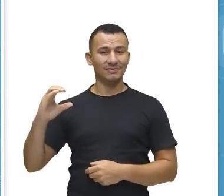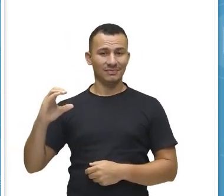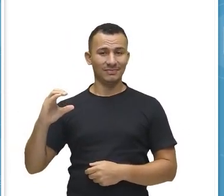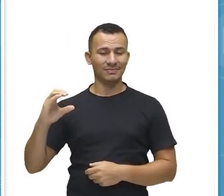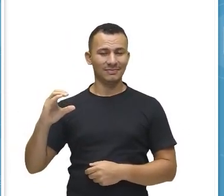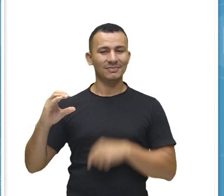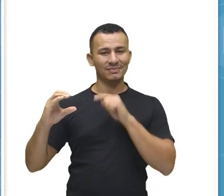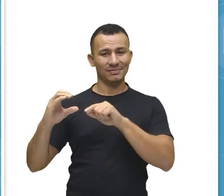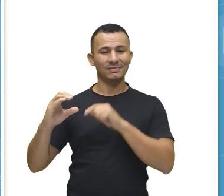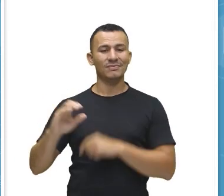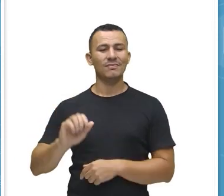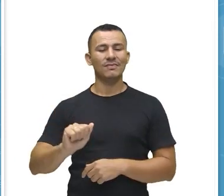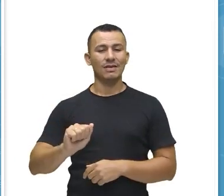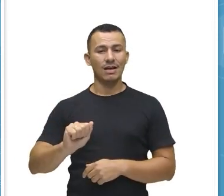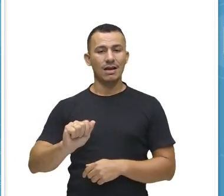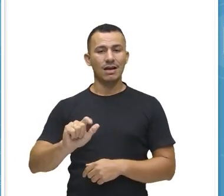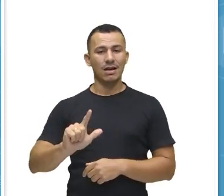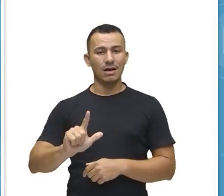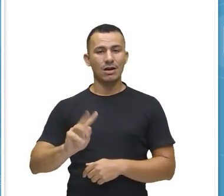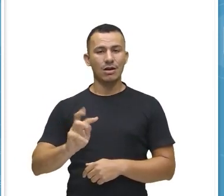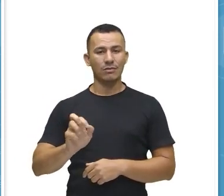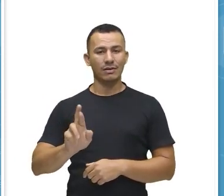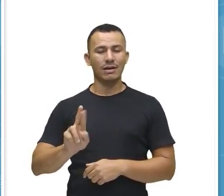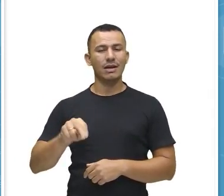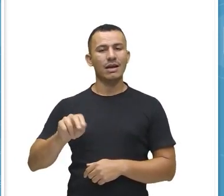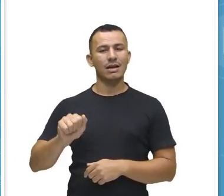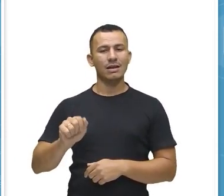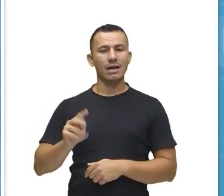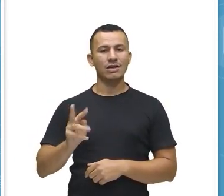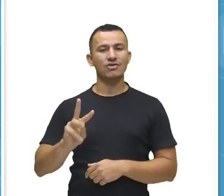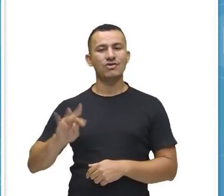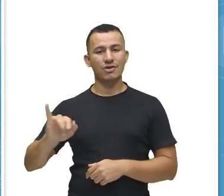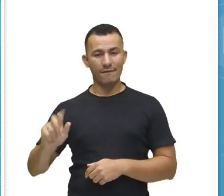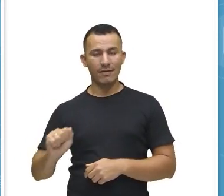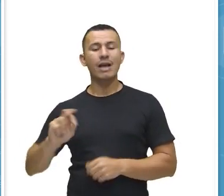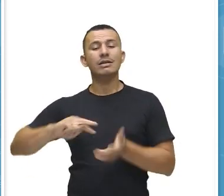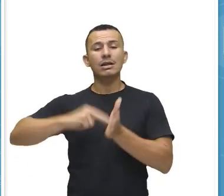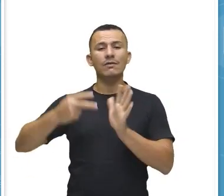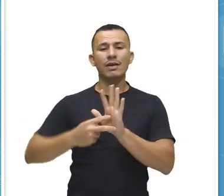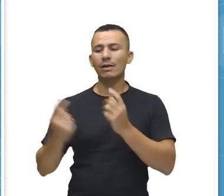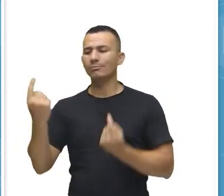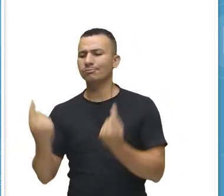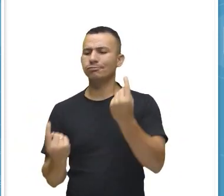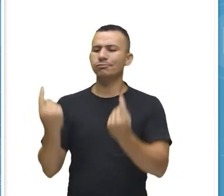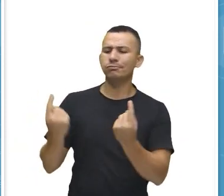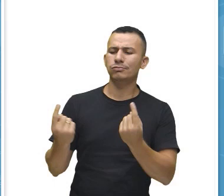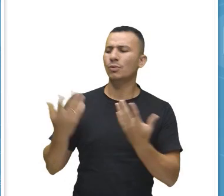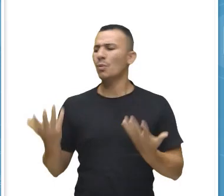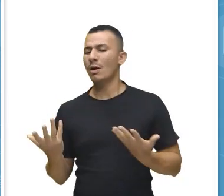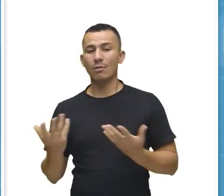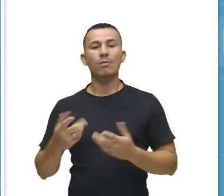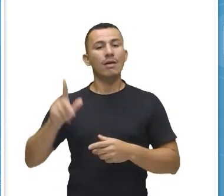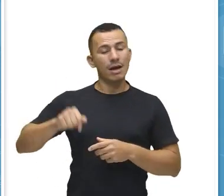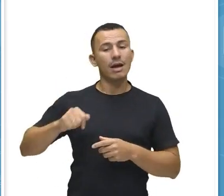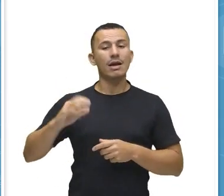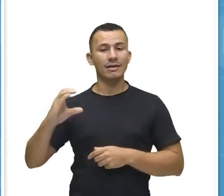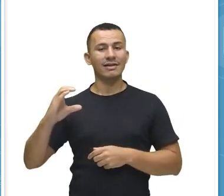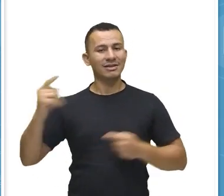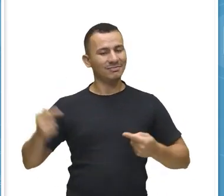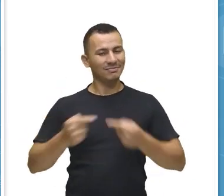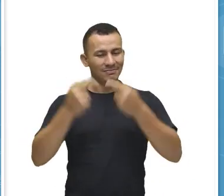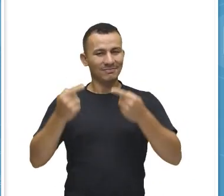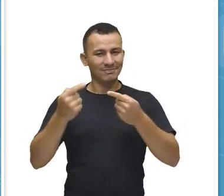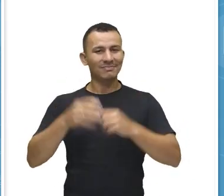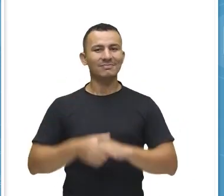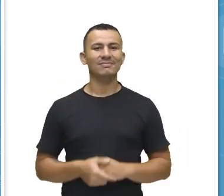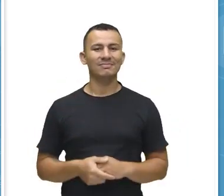letra C, não é isso? Conferindo aí, letra C é uma alternativa. Então, aí no chat a resposta das quatro, coloquei agorinha para você conferir,